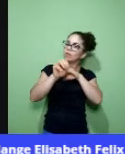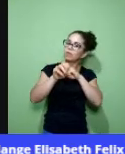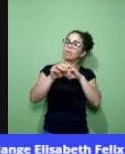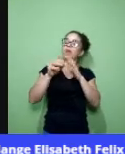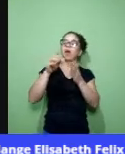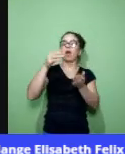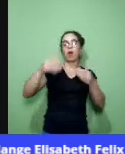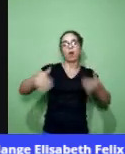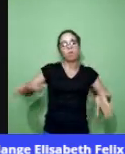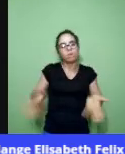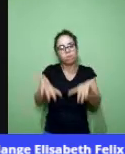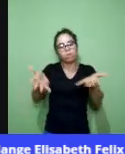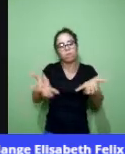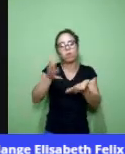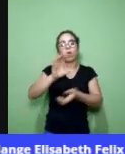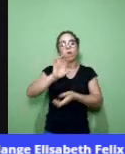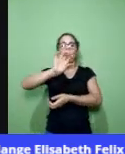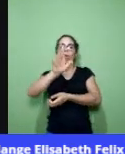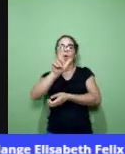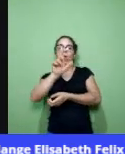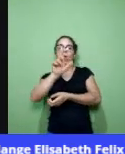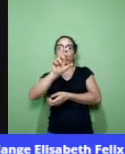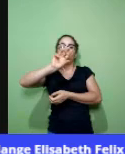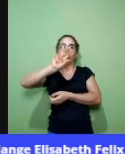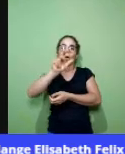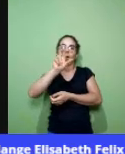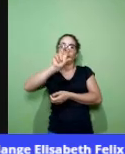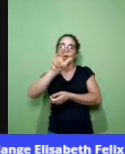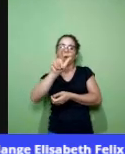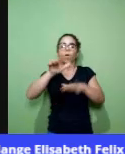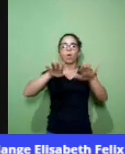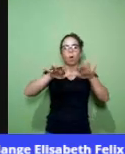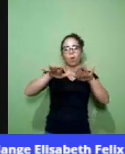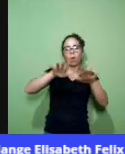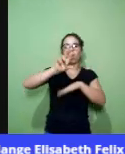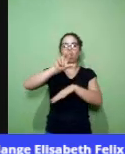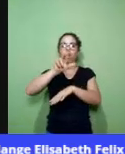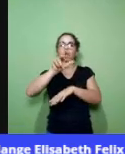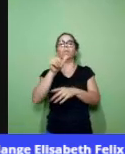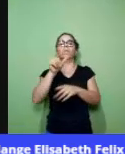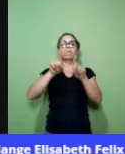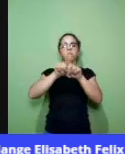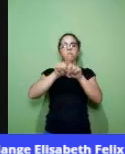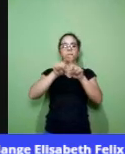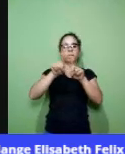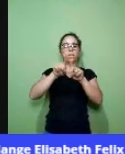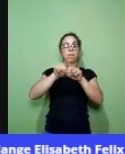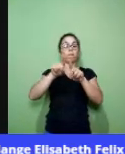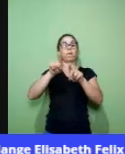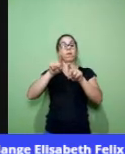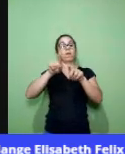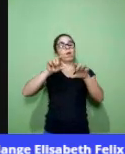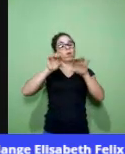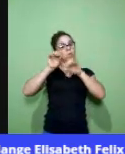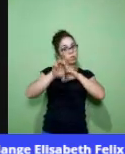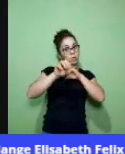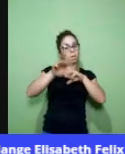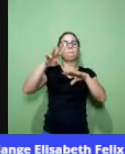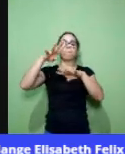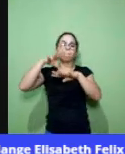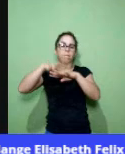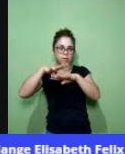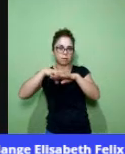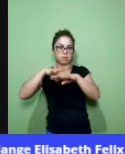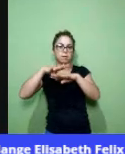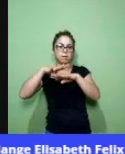ele consegue vir trabalhar coordenação motora, trabalhar letras, vogais. Então a gente consegue aqui